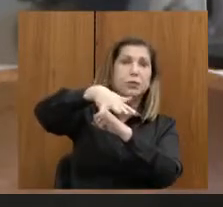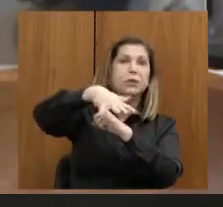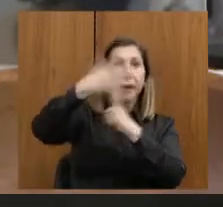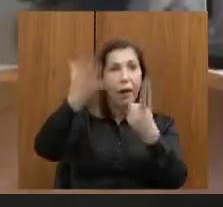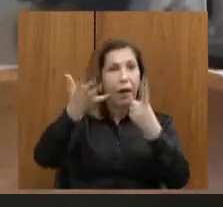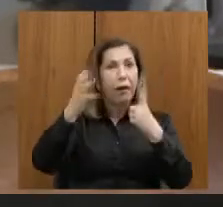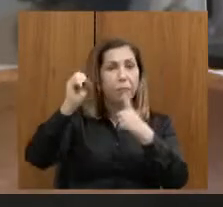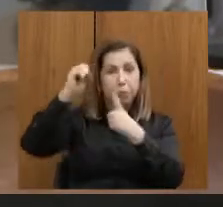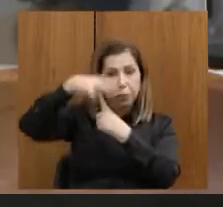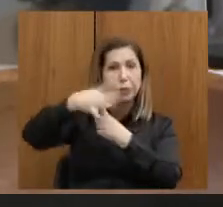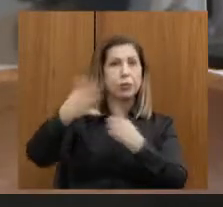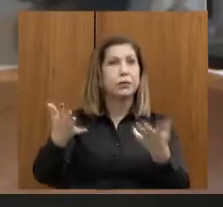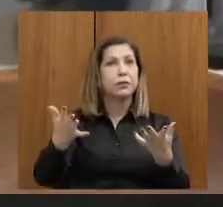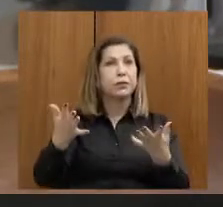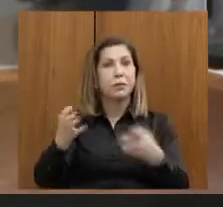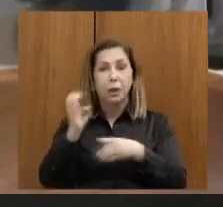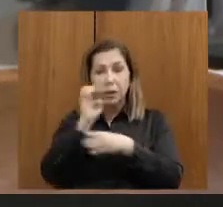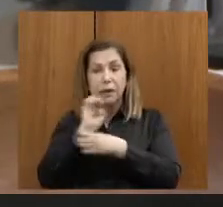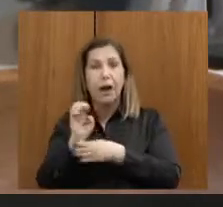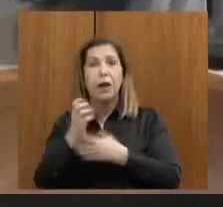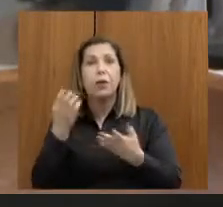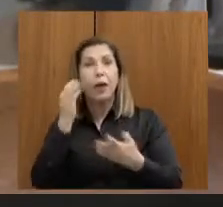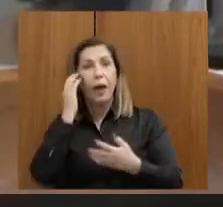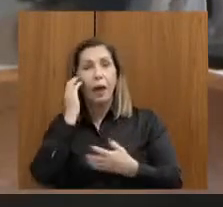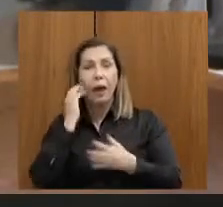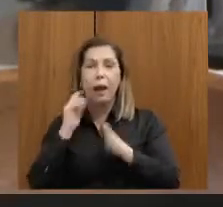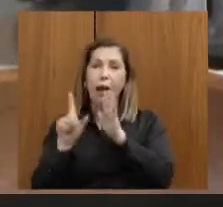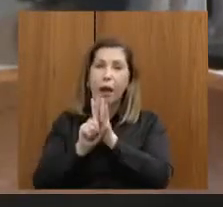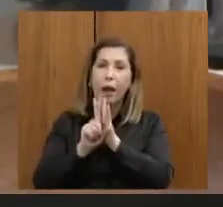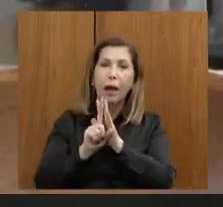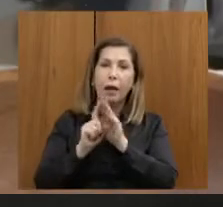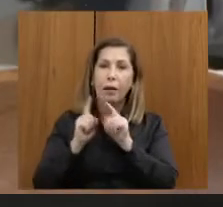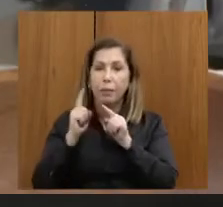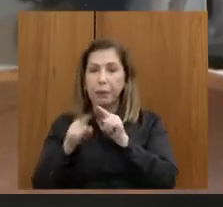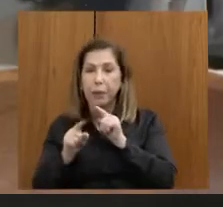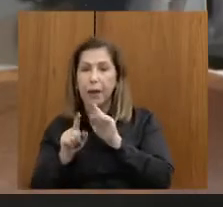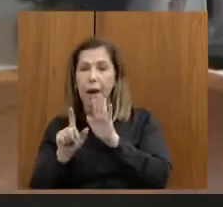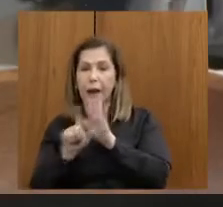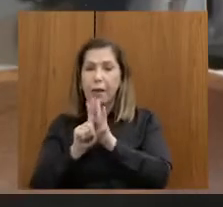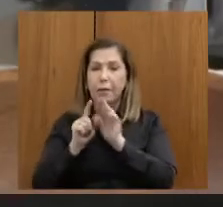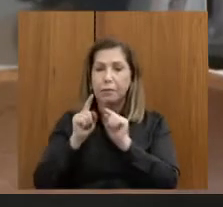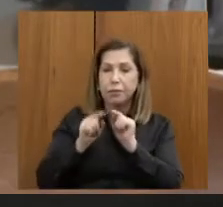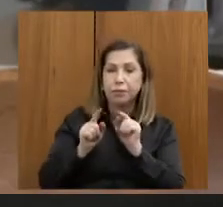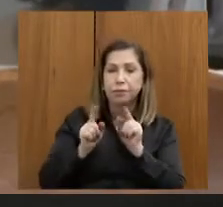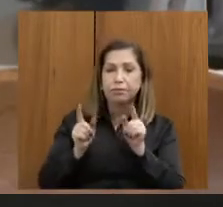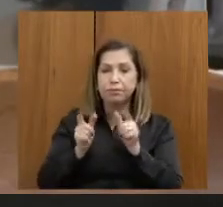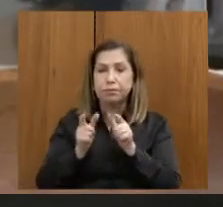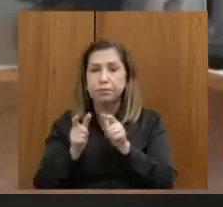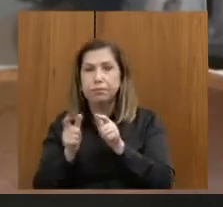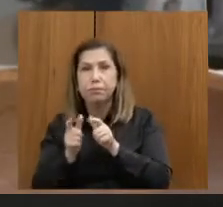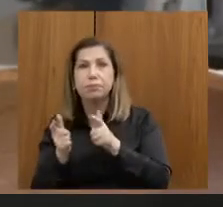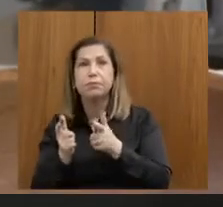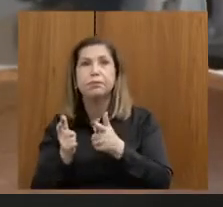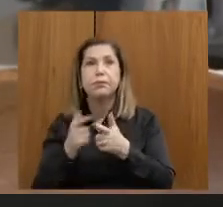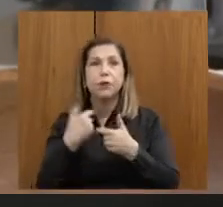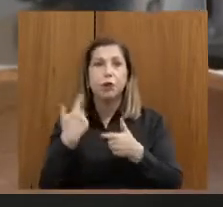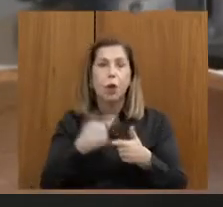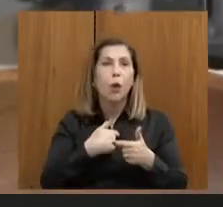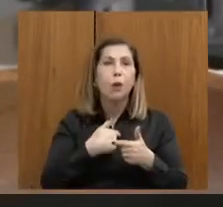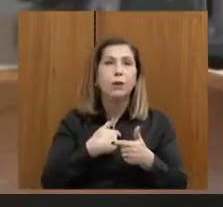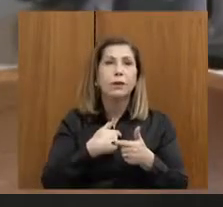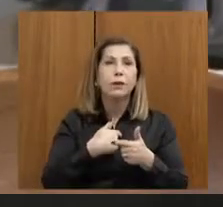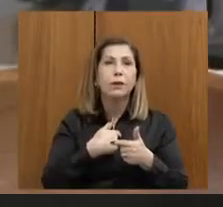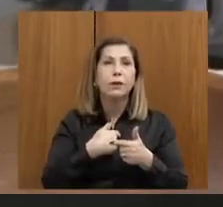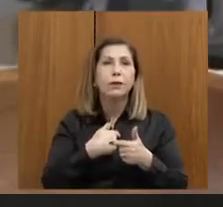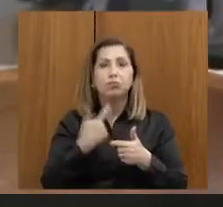Oi e o Estado está sempre ali criando leis e argumentos de que a gente não